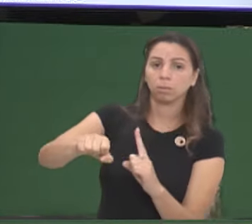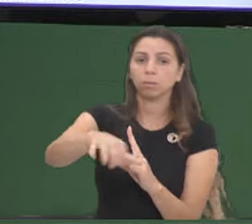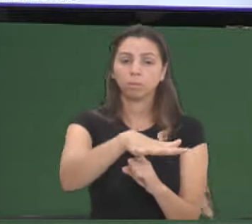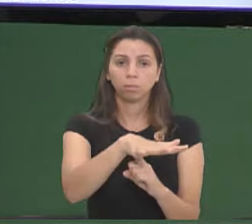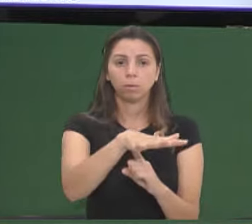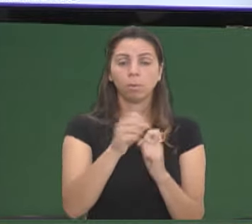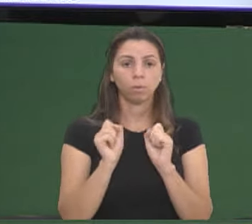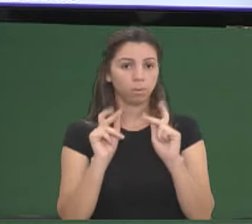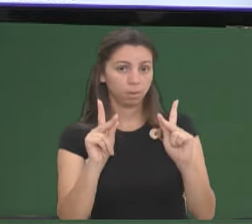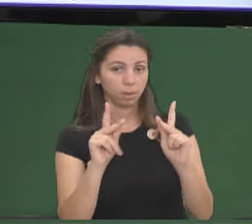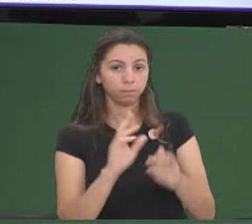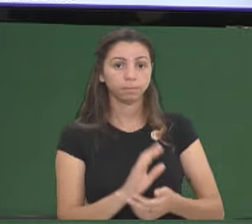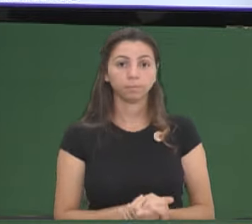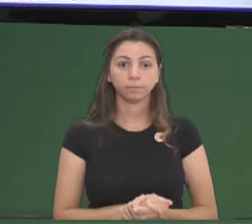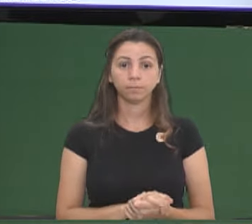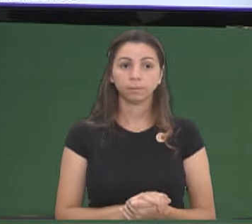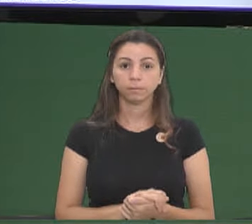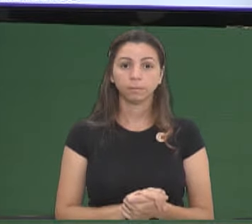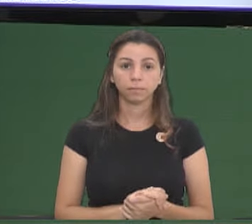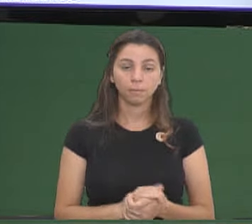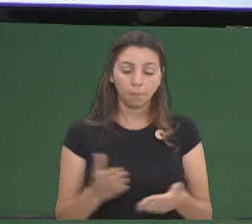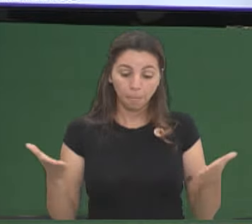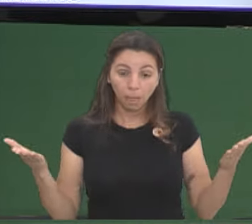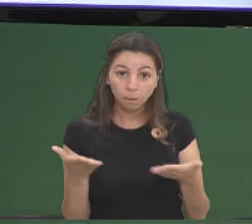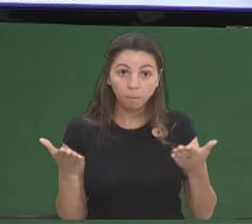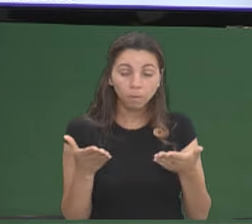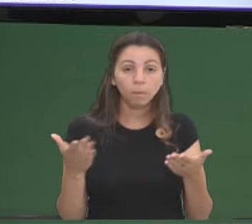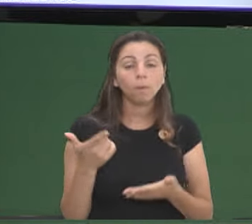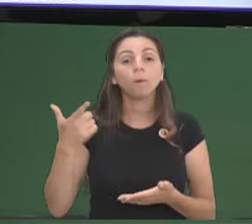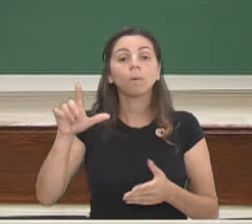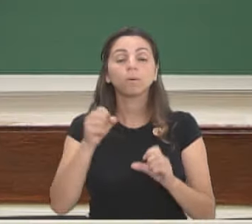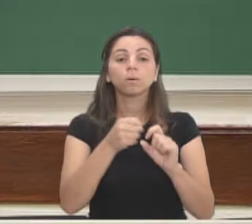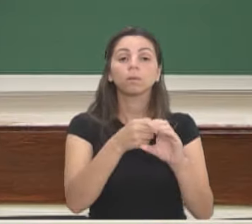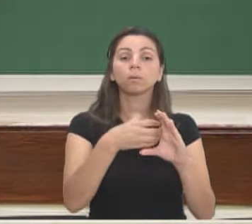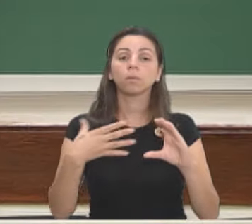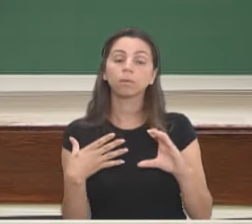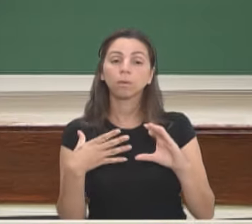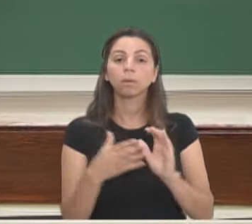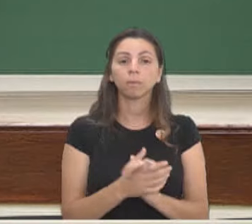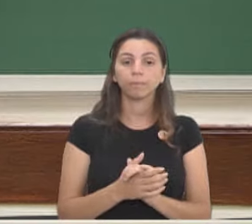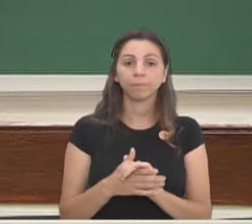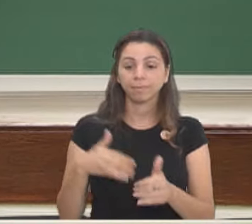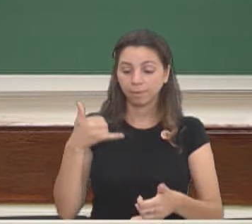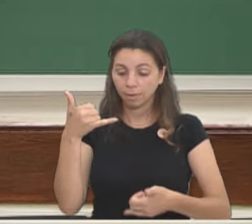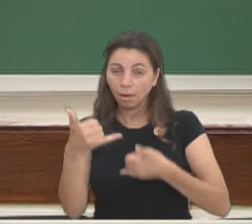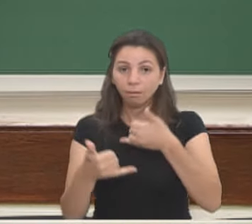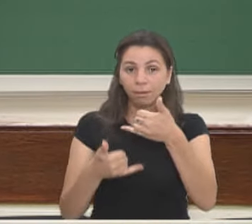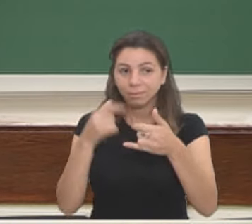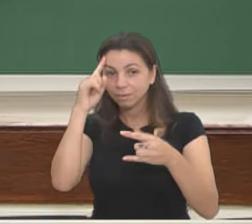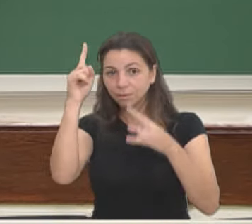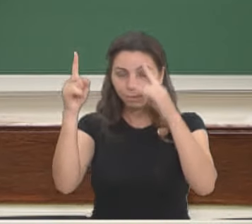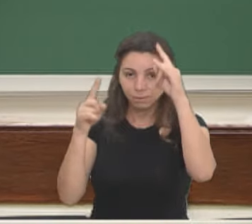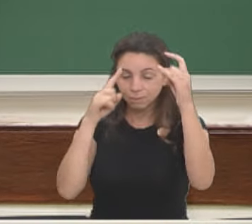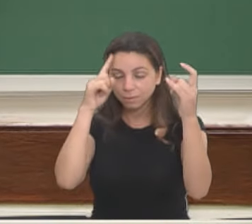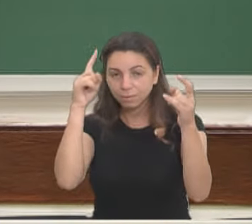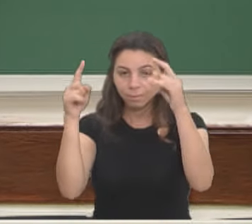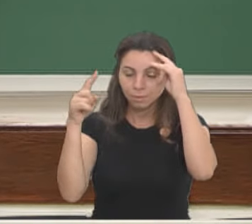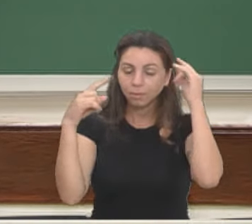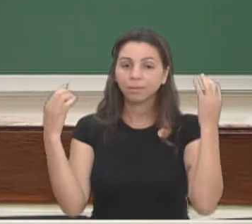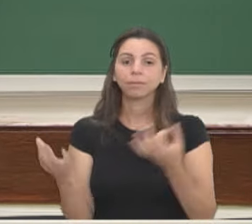certo? E agora uma outra característica, que são os jogos de criatividade, sintonia e